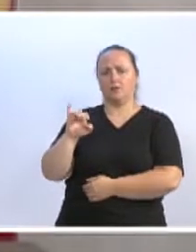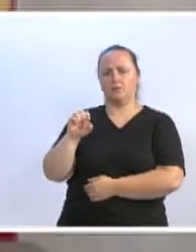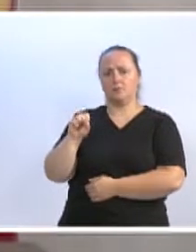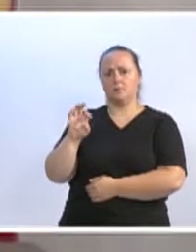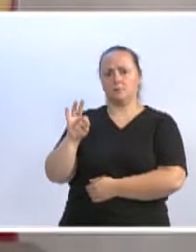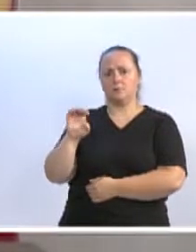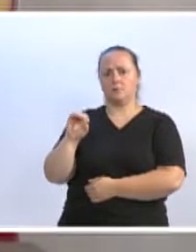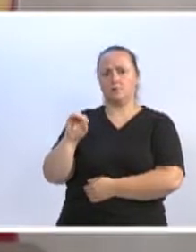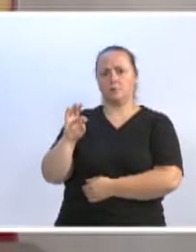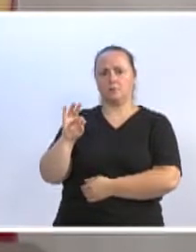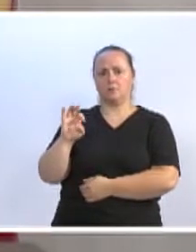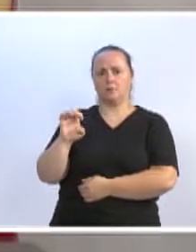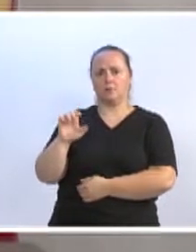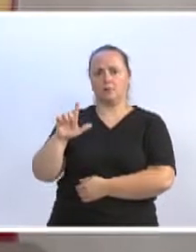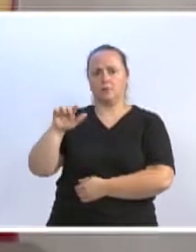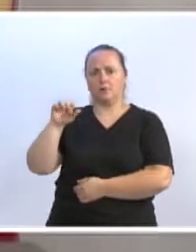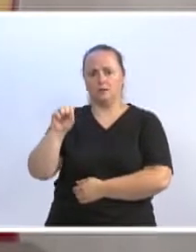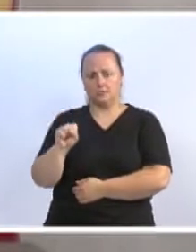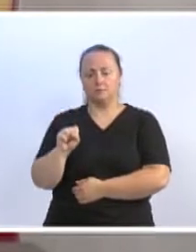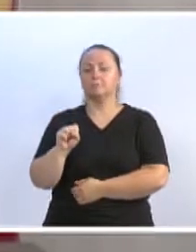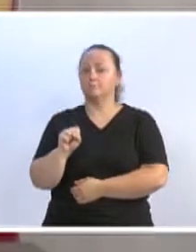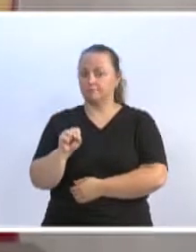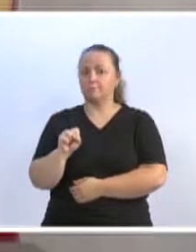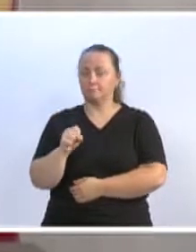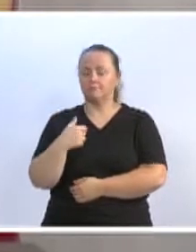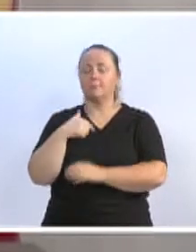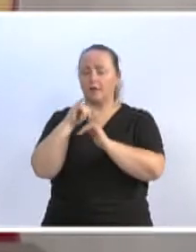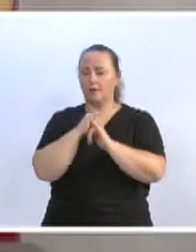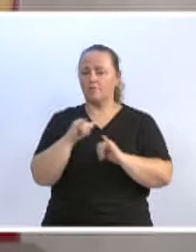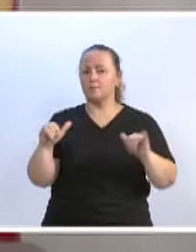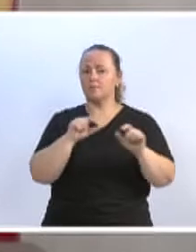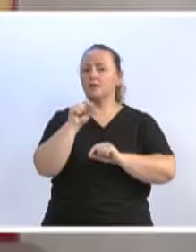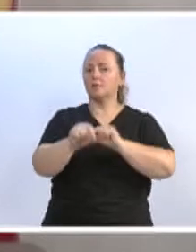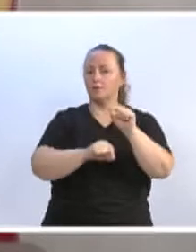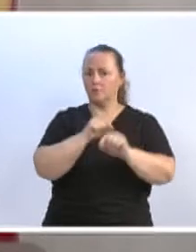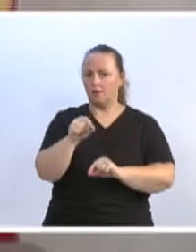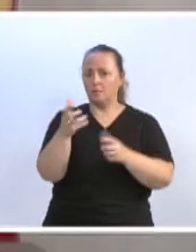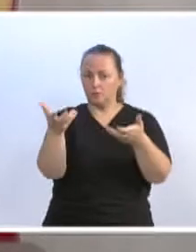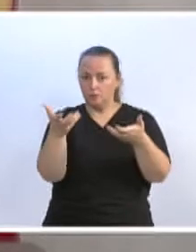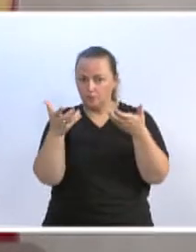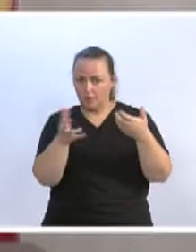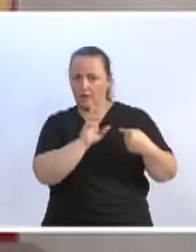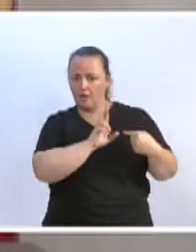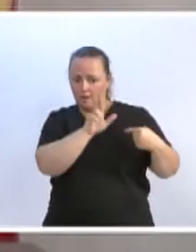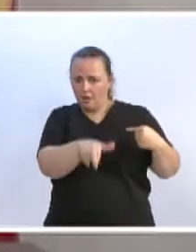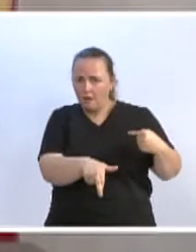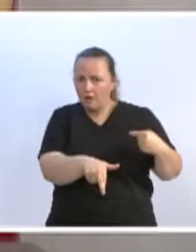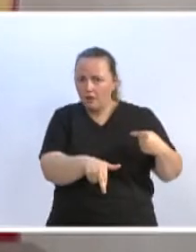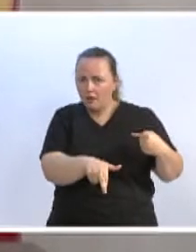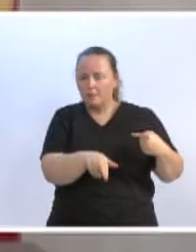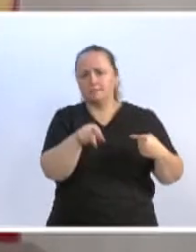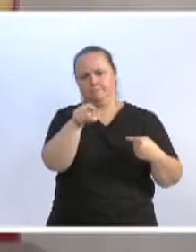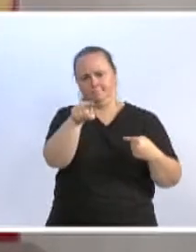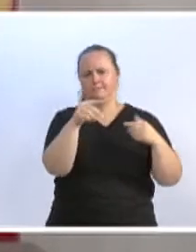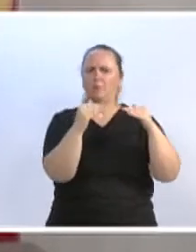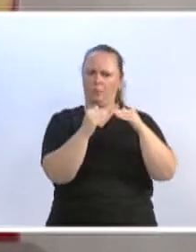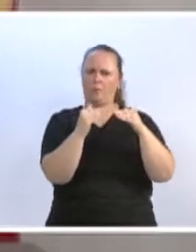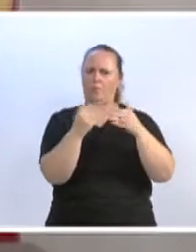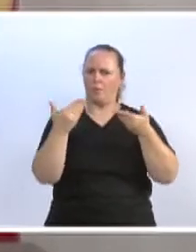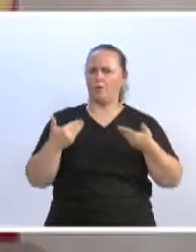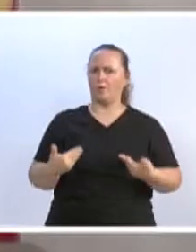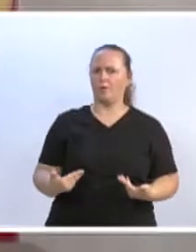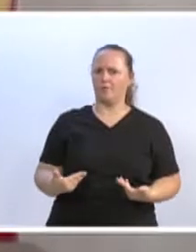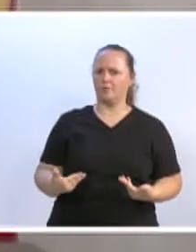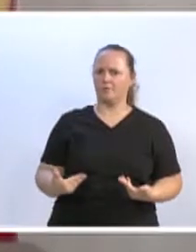dizendo que se você for uma pessoa que gosta de usar a razão, você há de convir comigo, que é muito